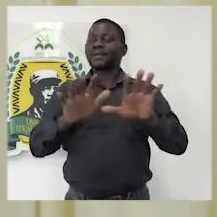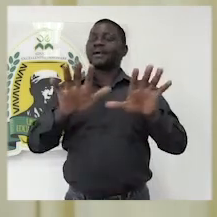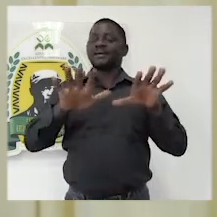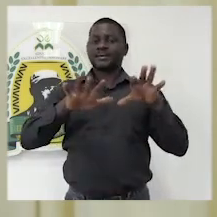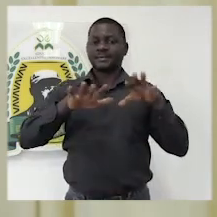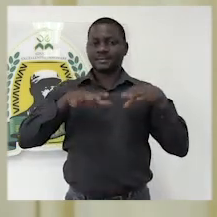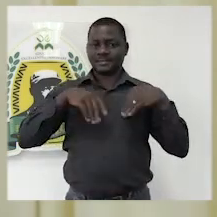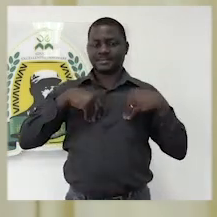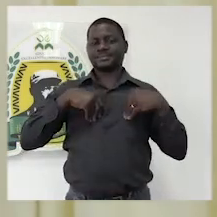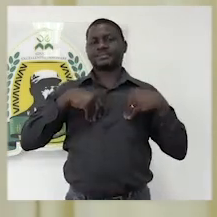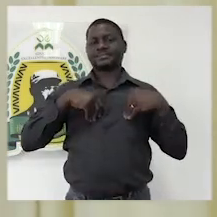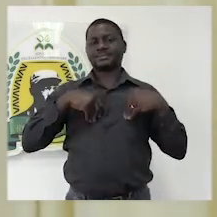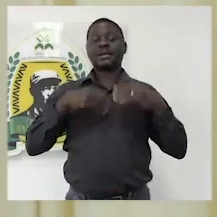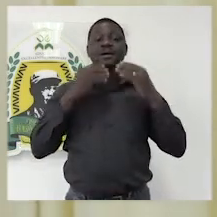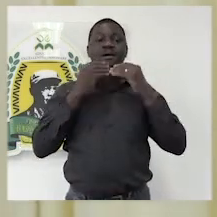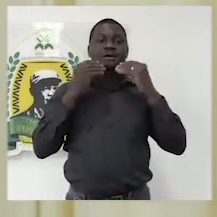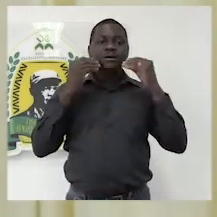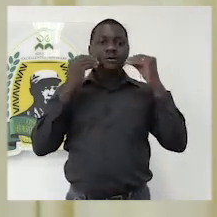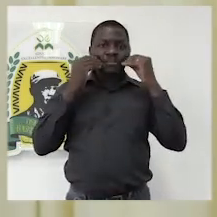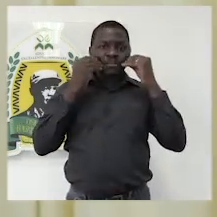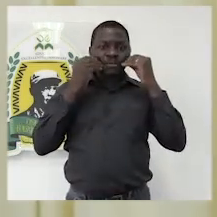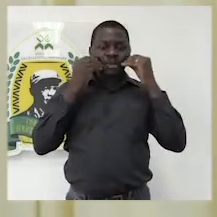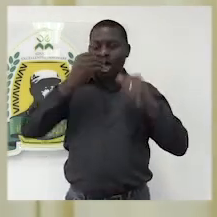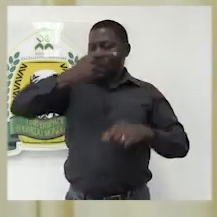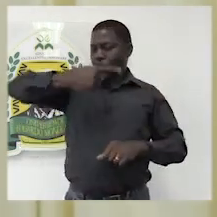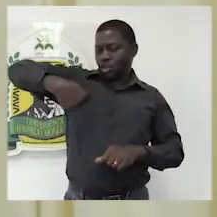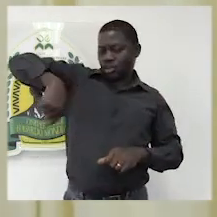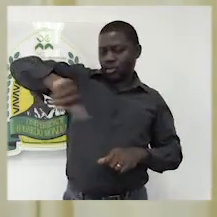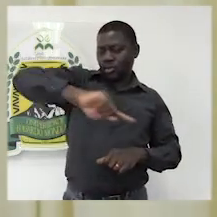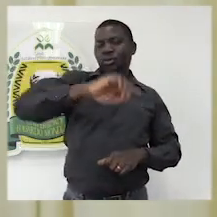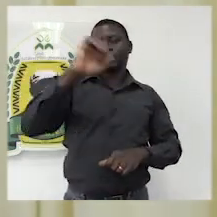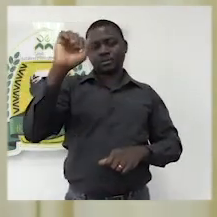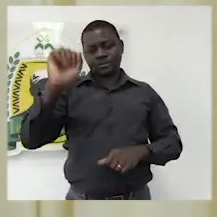Acreditar que Moçambique é nosso.